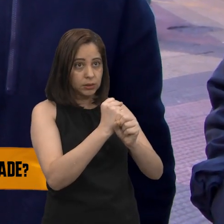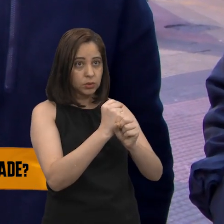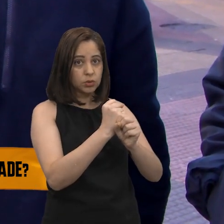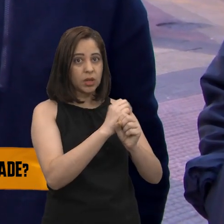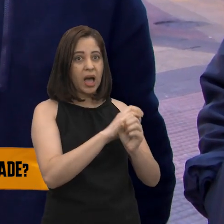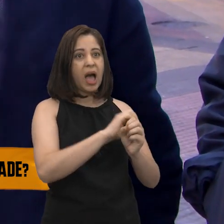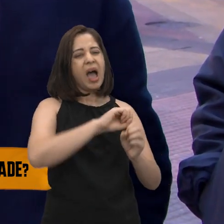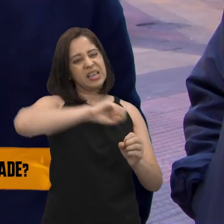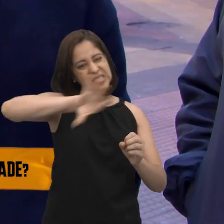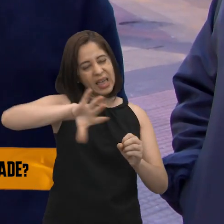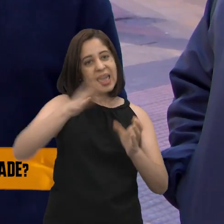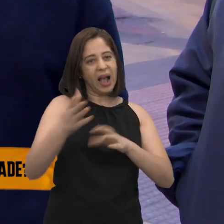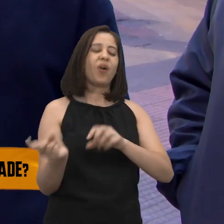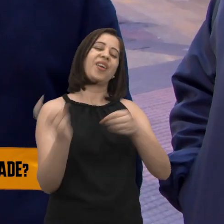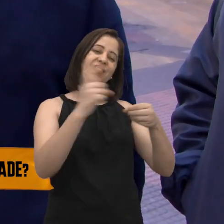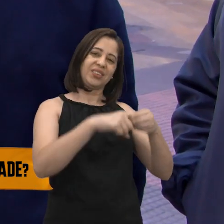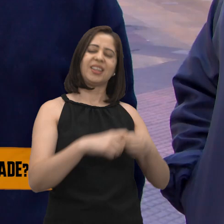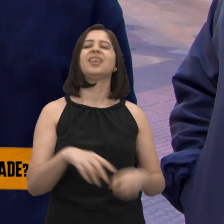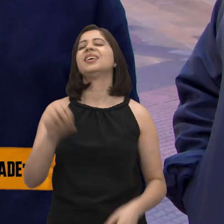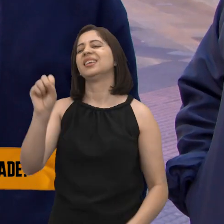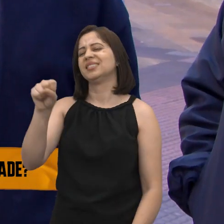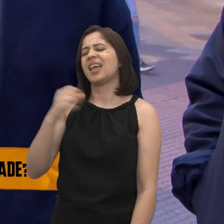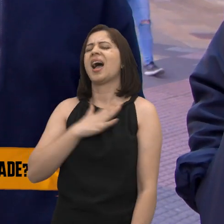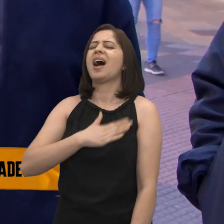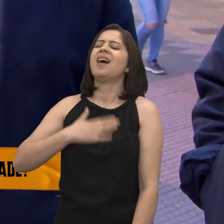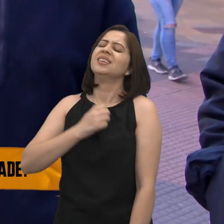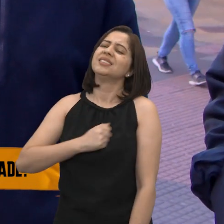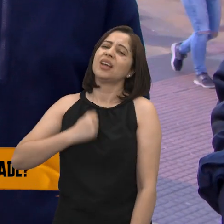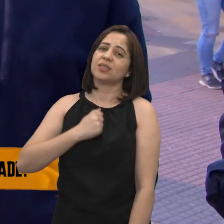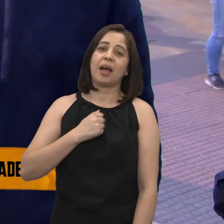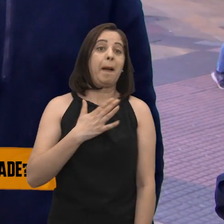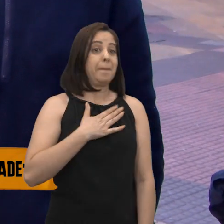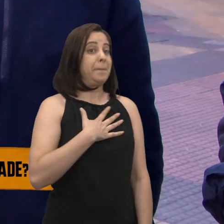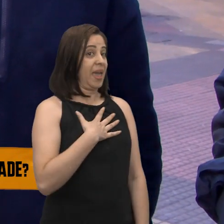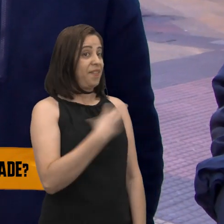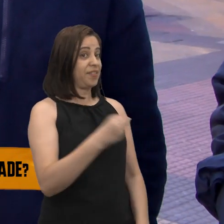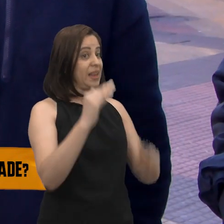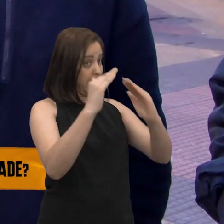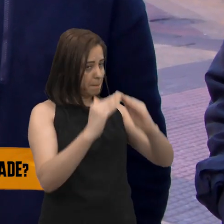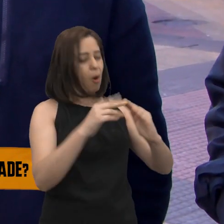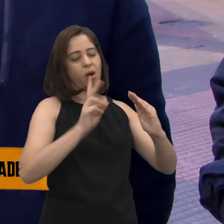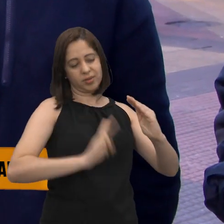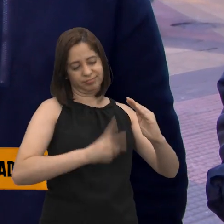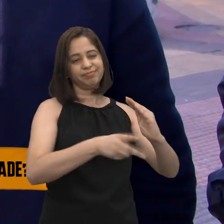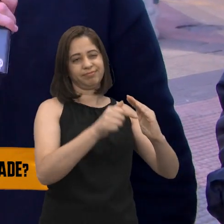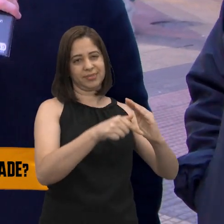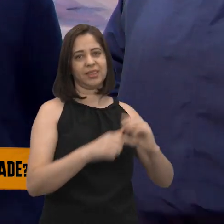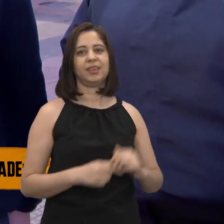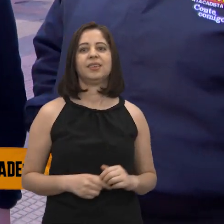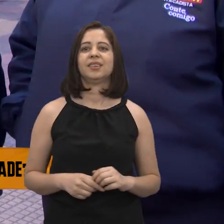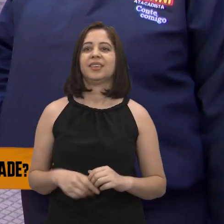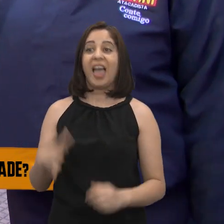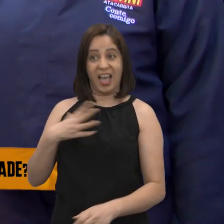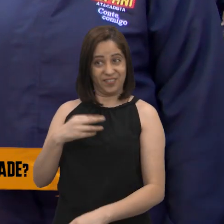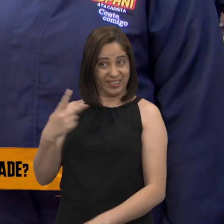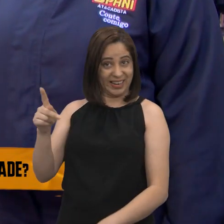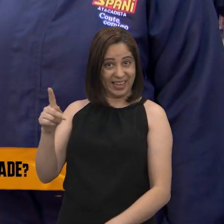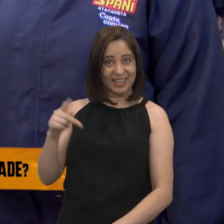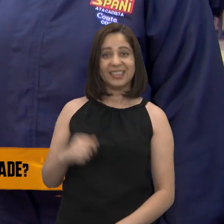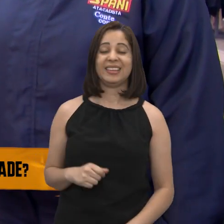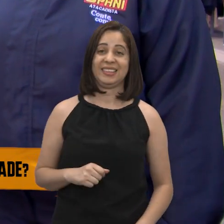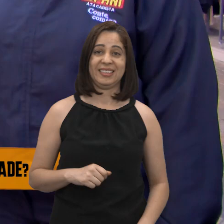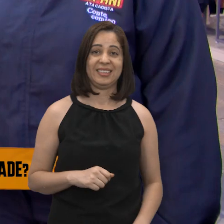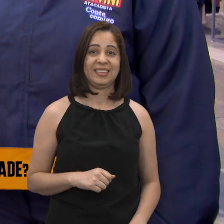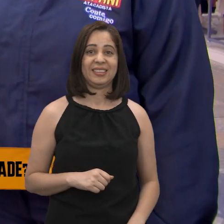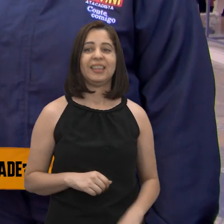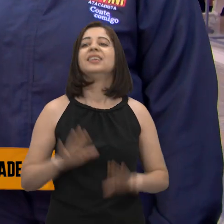vim de novo. Ixi, deixou saudade, então. Deixei porque minha filha mora aqui, então eu vi minha família aqui. É essa filha aqui? Isso. Então